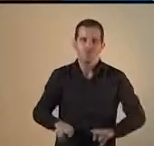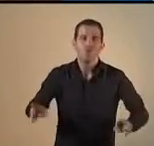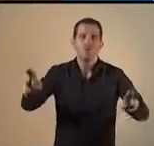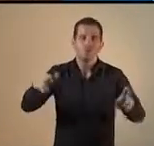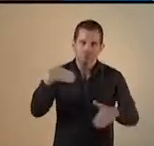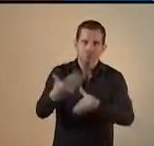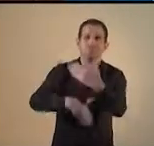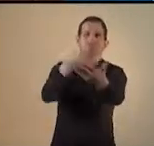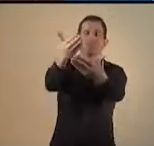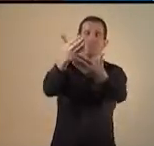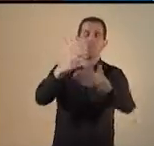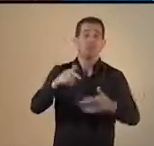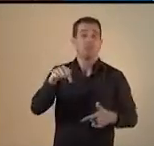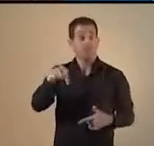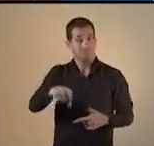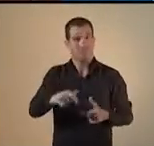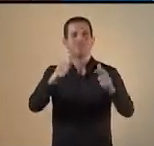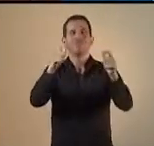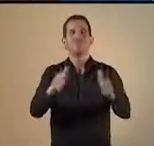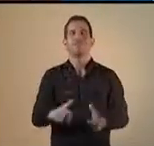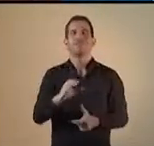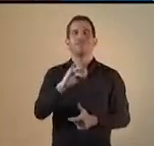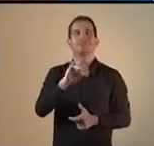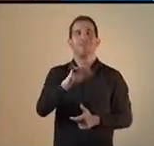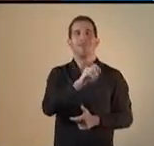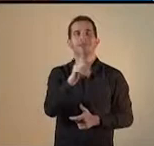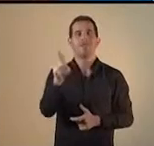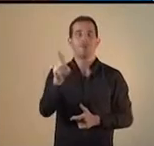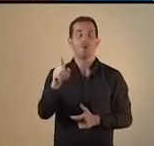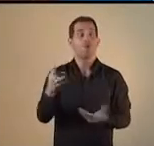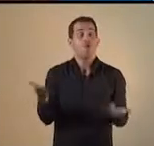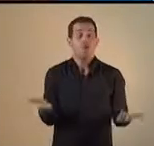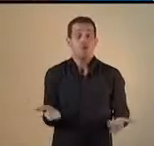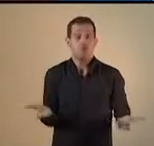Catarina. Este foi o Espaço Cidadão de hoje.